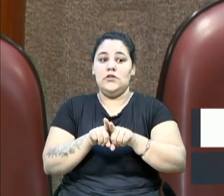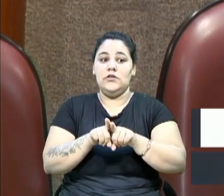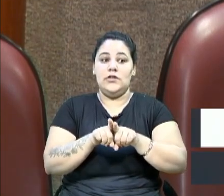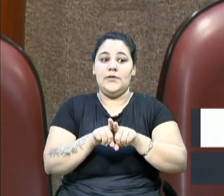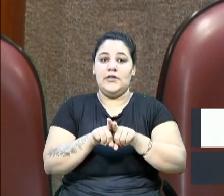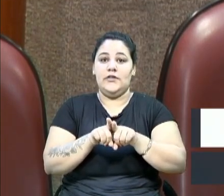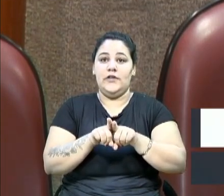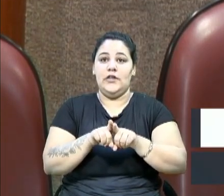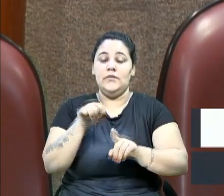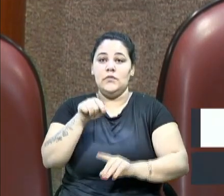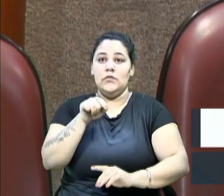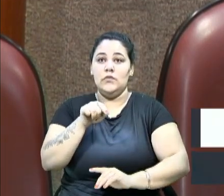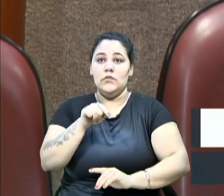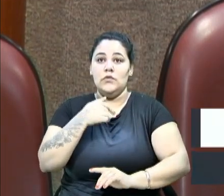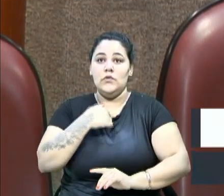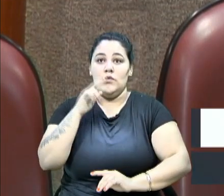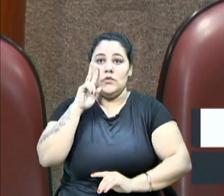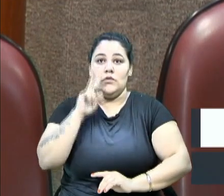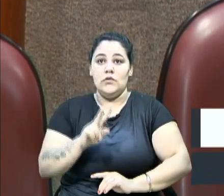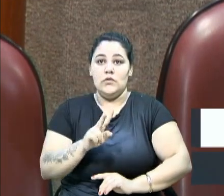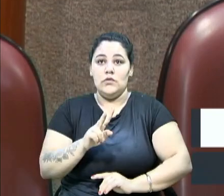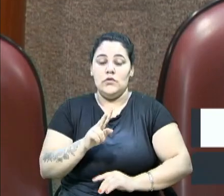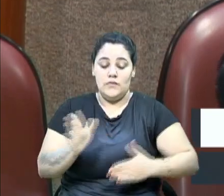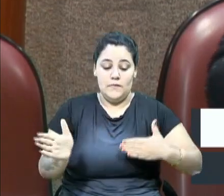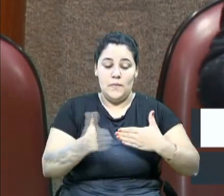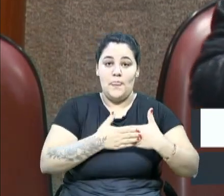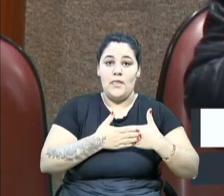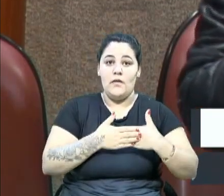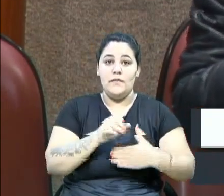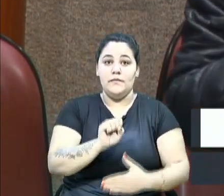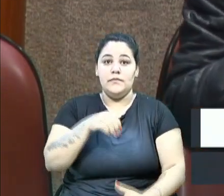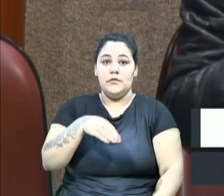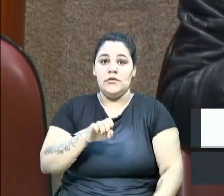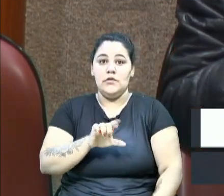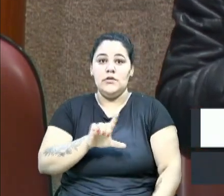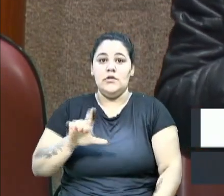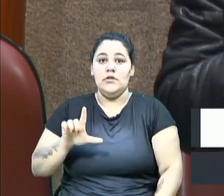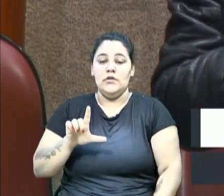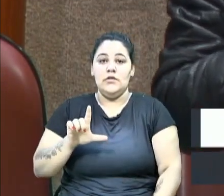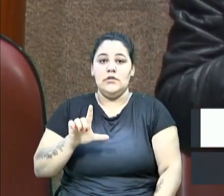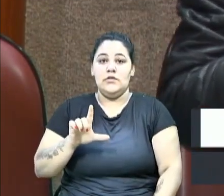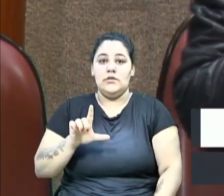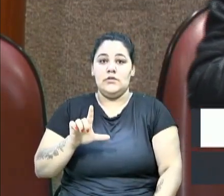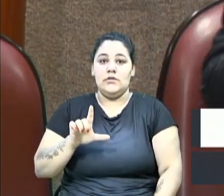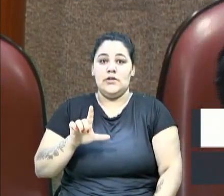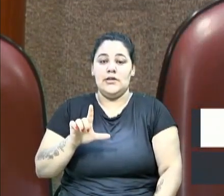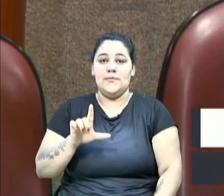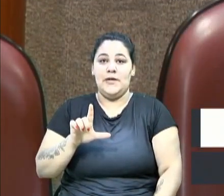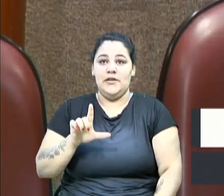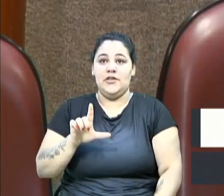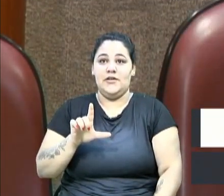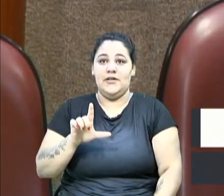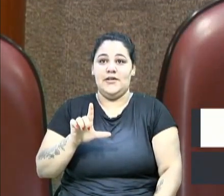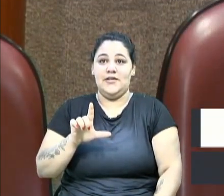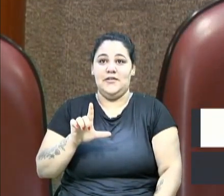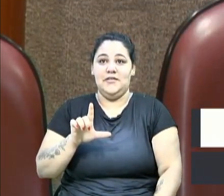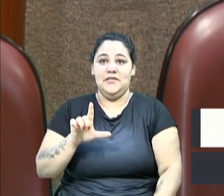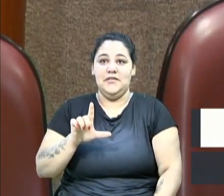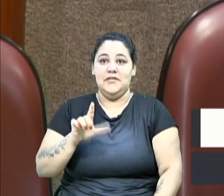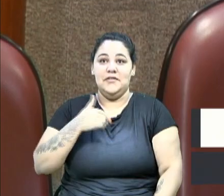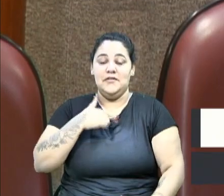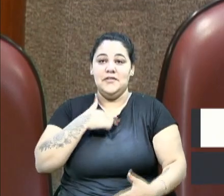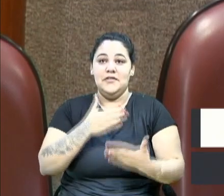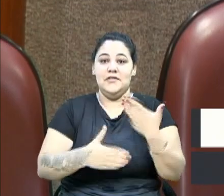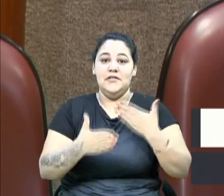importantes da cidade que eram a favor da do fechamento das Mel inclusive né então tem toda essa essa questão aqui tá envolvida na nessa mudança